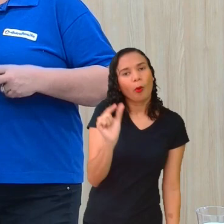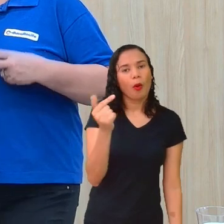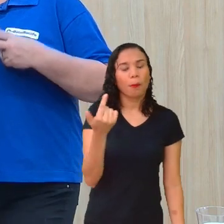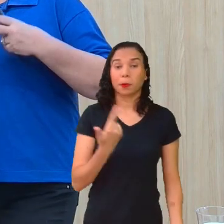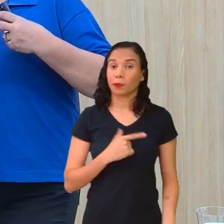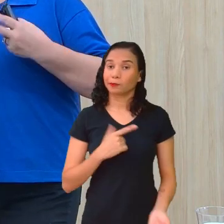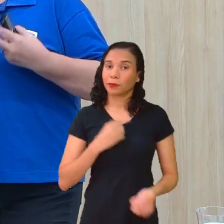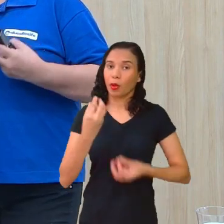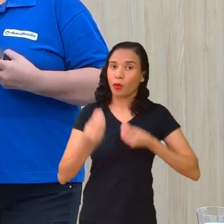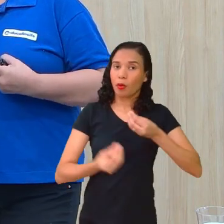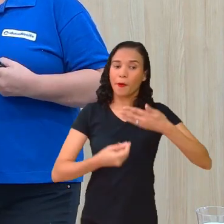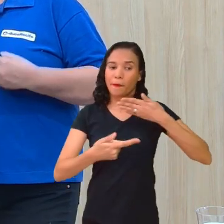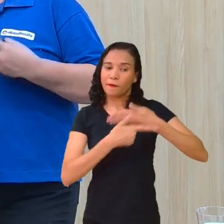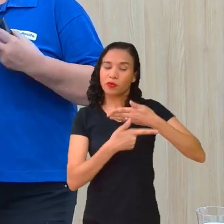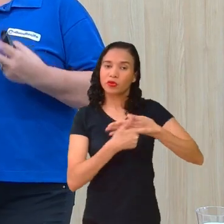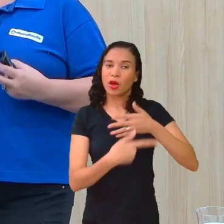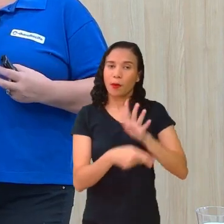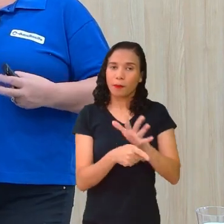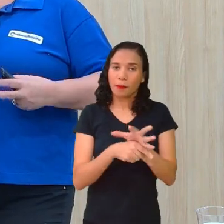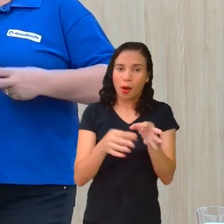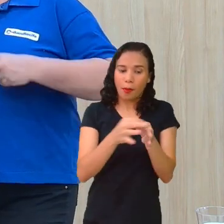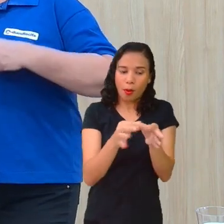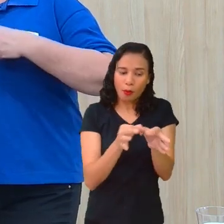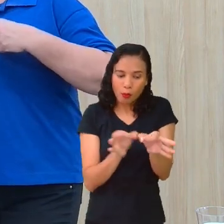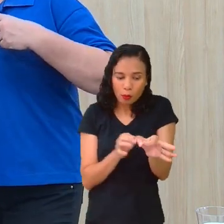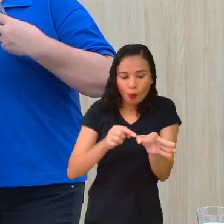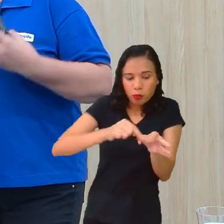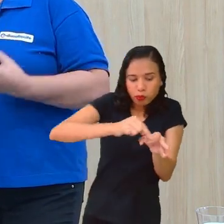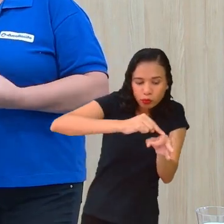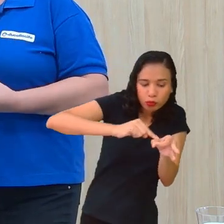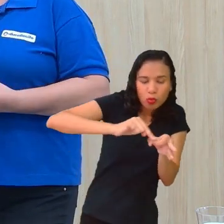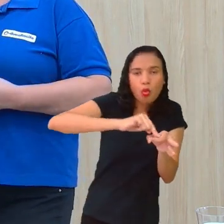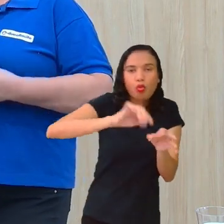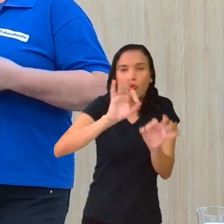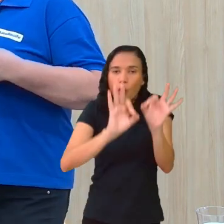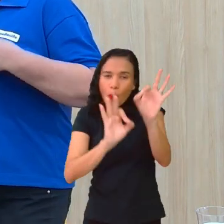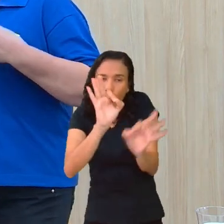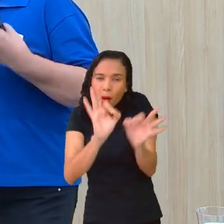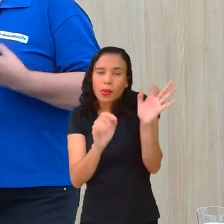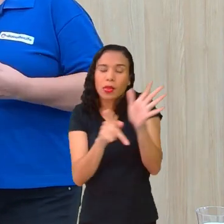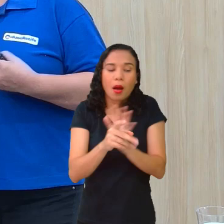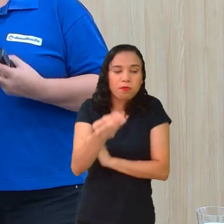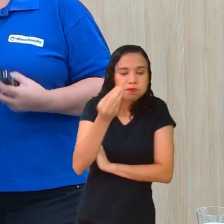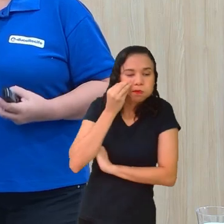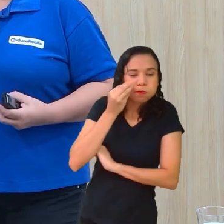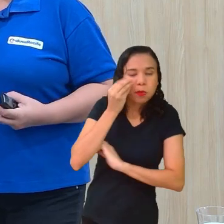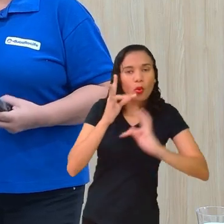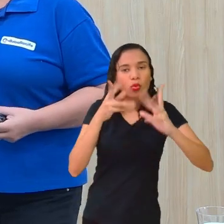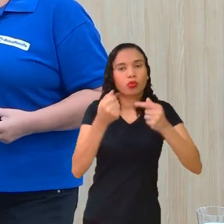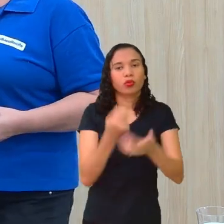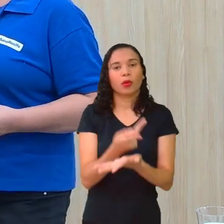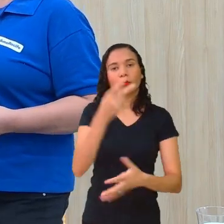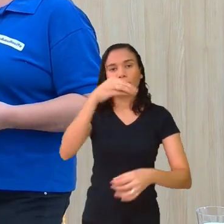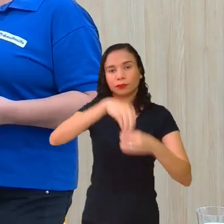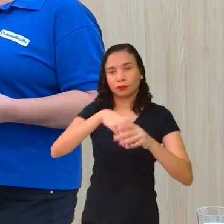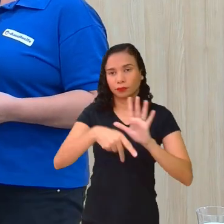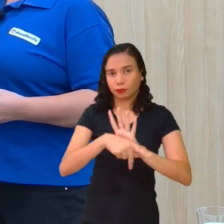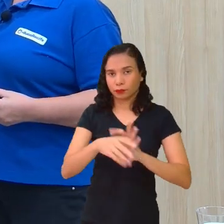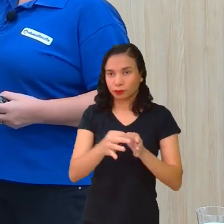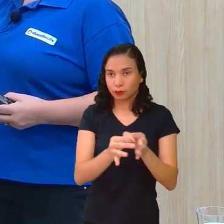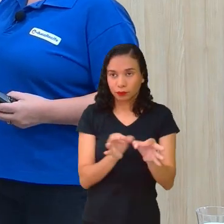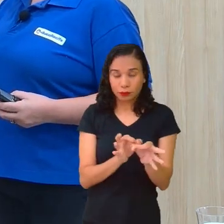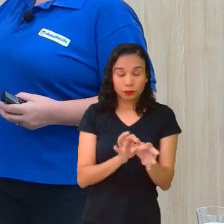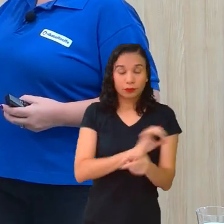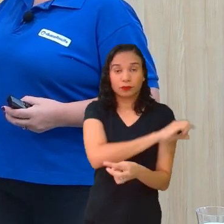aí, né, essa função do núcleo que nós já estudamos, que ele é quem organiza, quem monitora tudo o que acontece na célula.